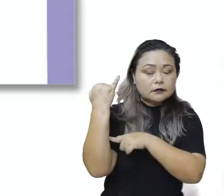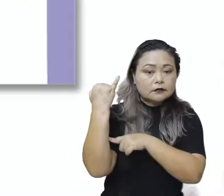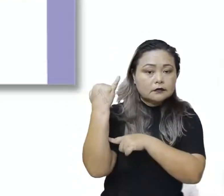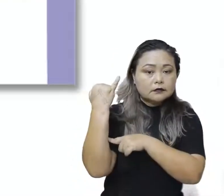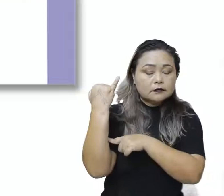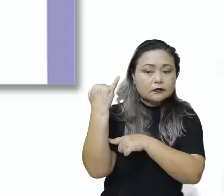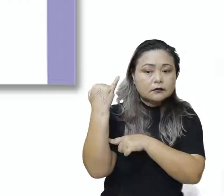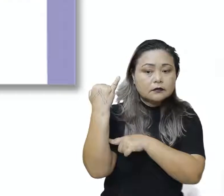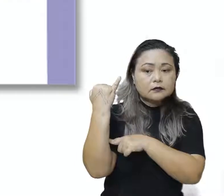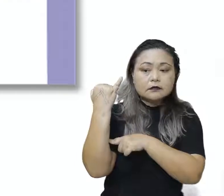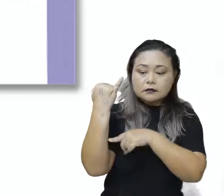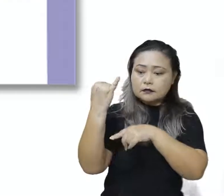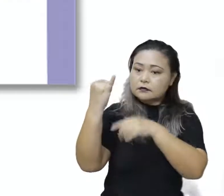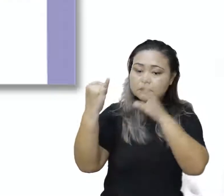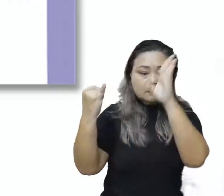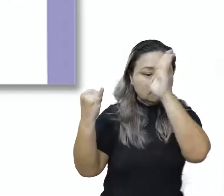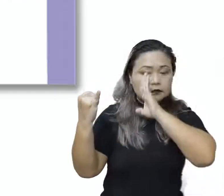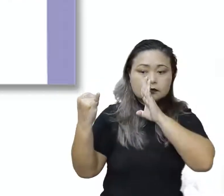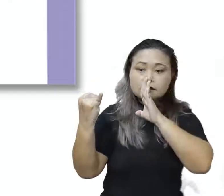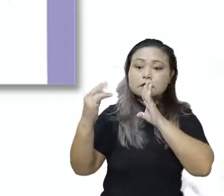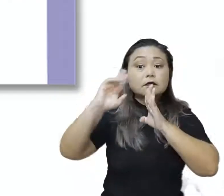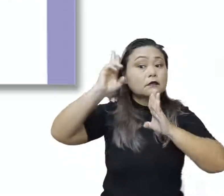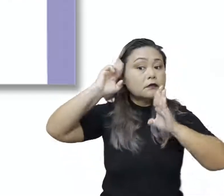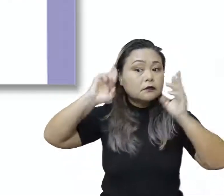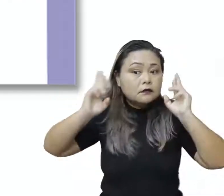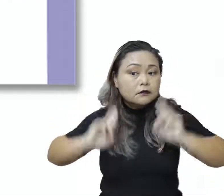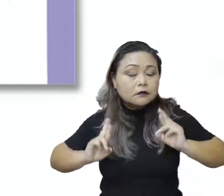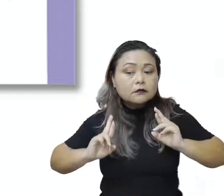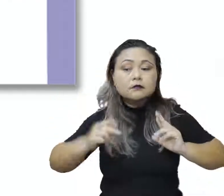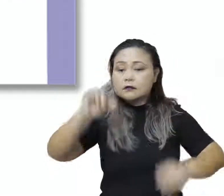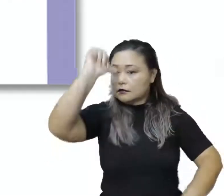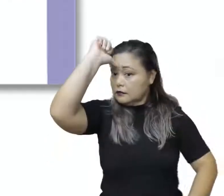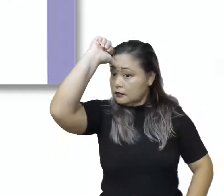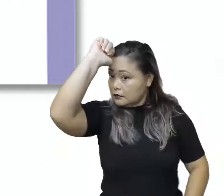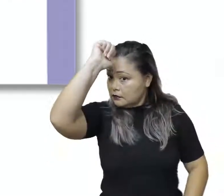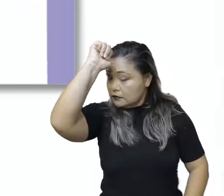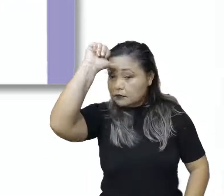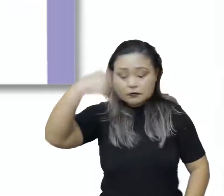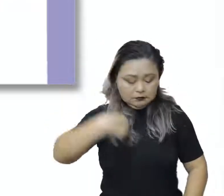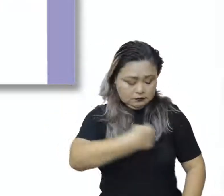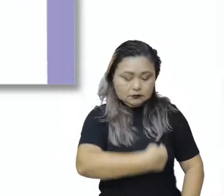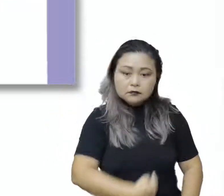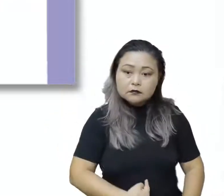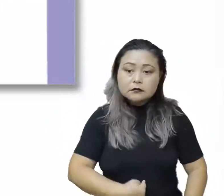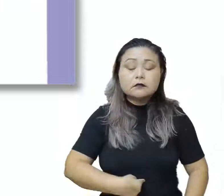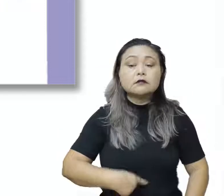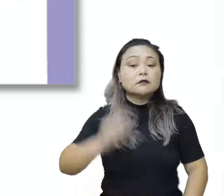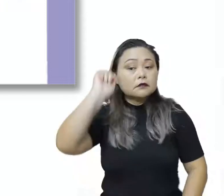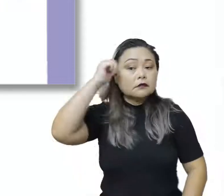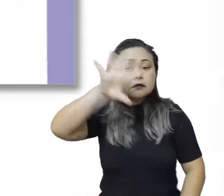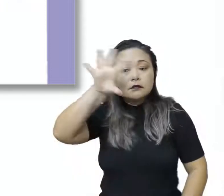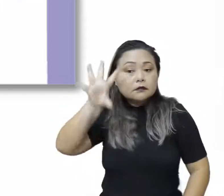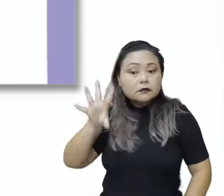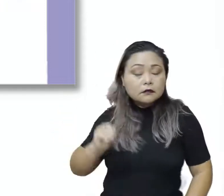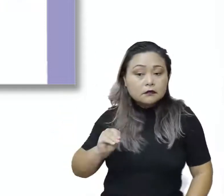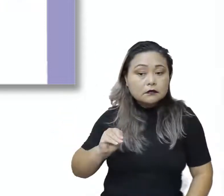importância do Brasil, da Rússia, da Índia, da China, da África do